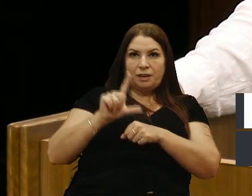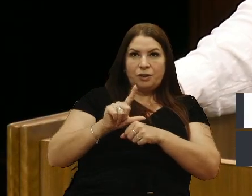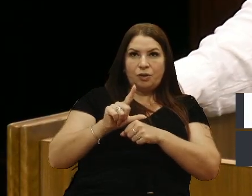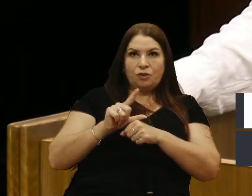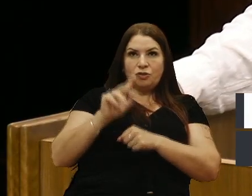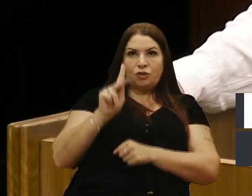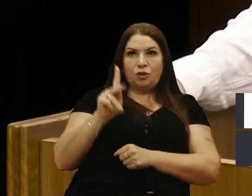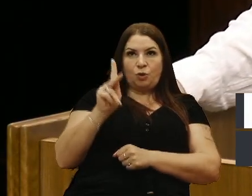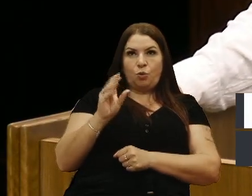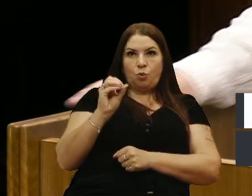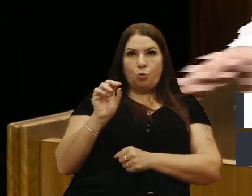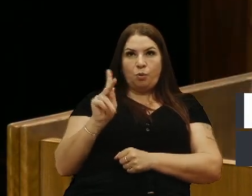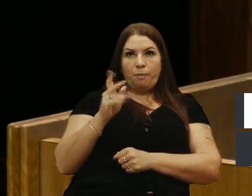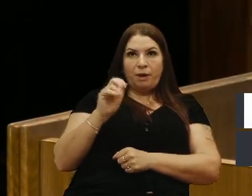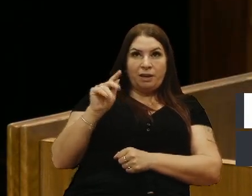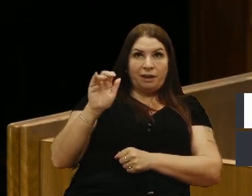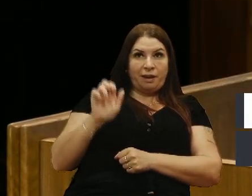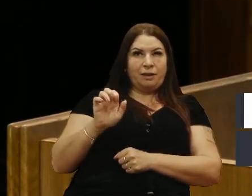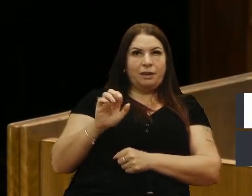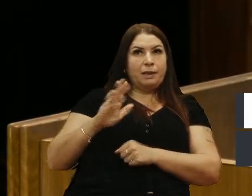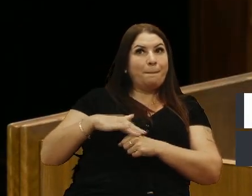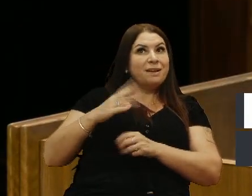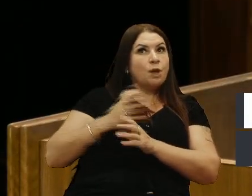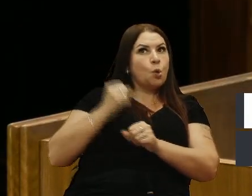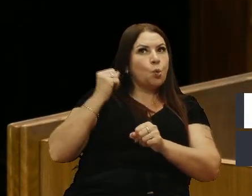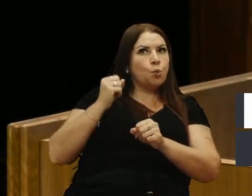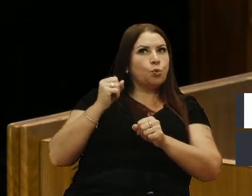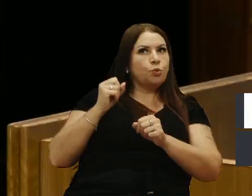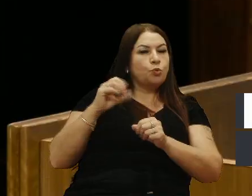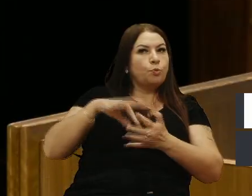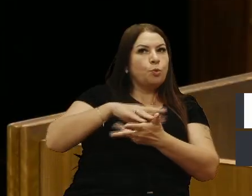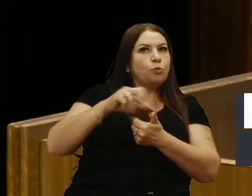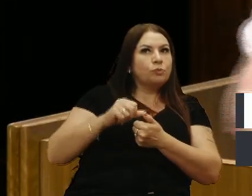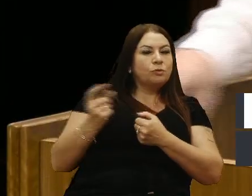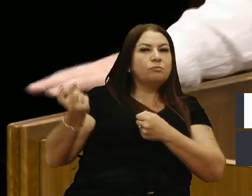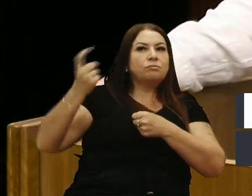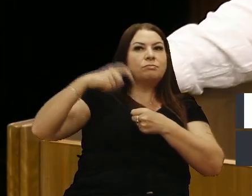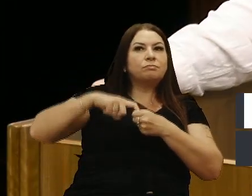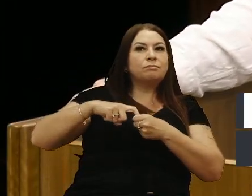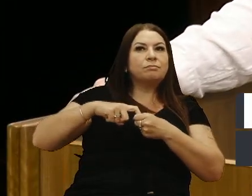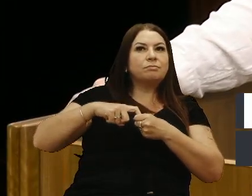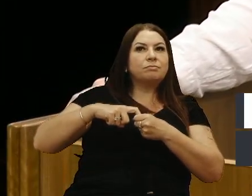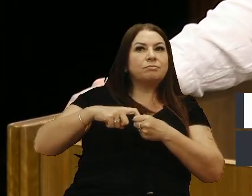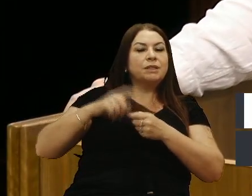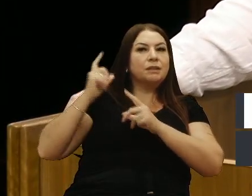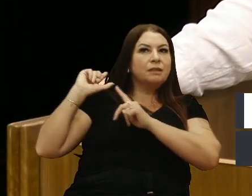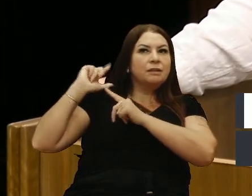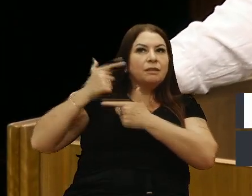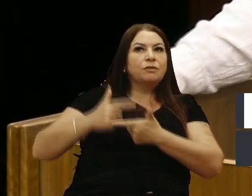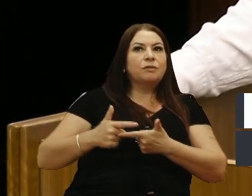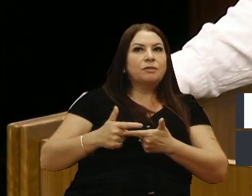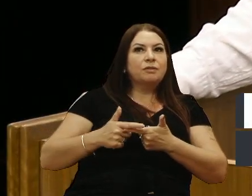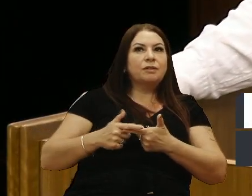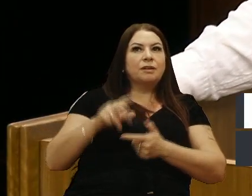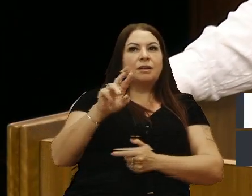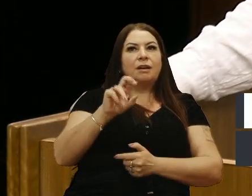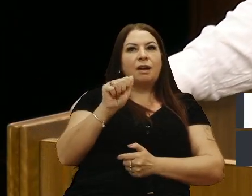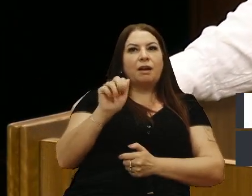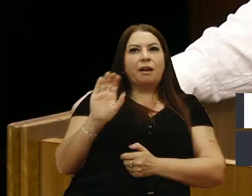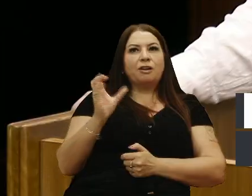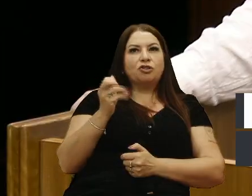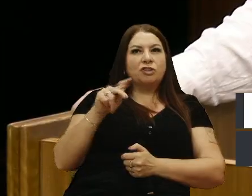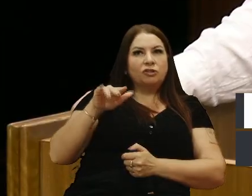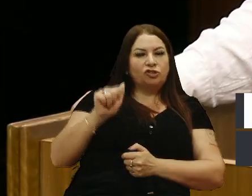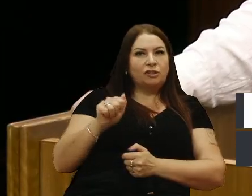que mais dá lucro no mundo, está de volta a tradicional rachadinha de